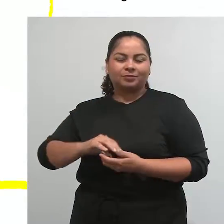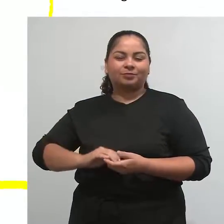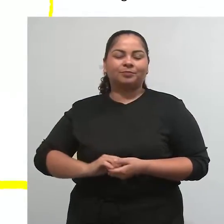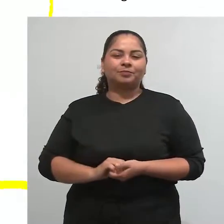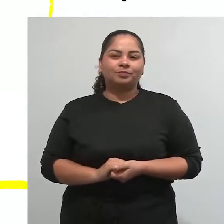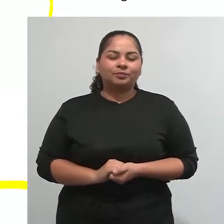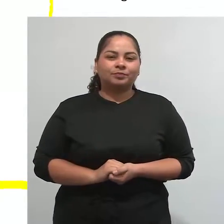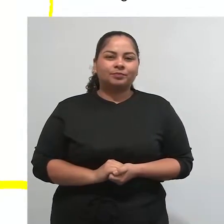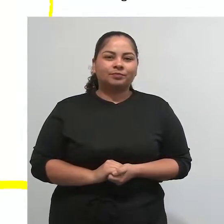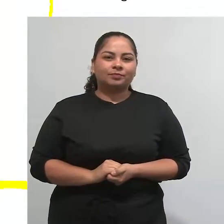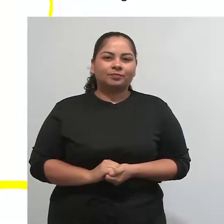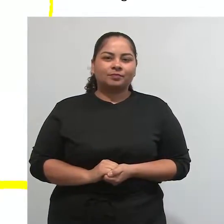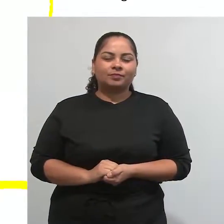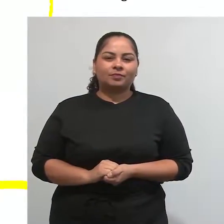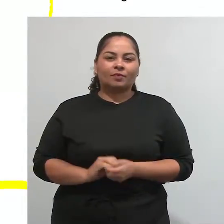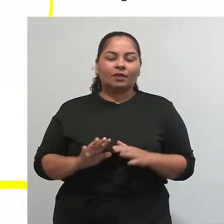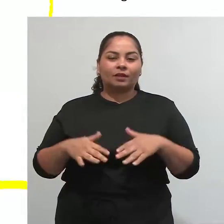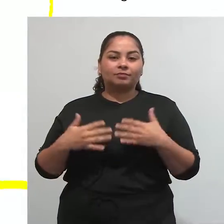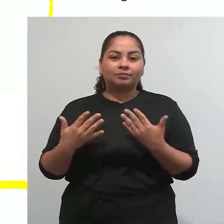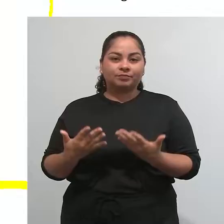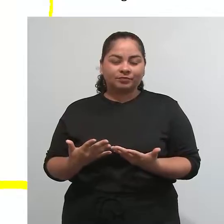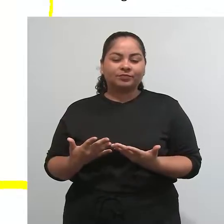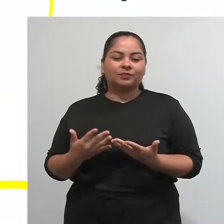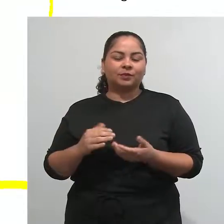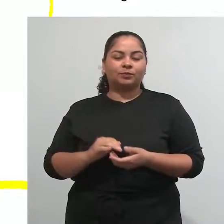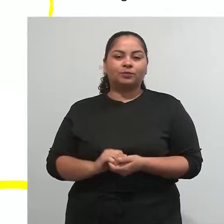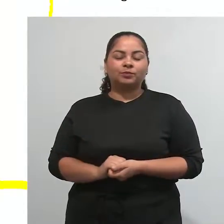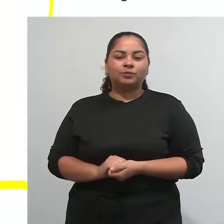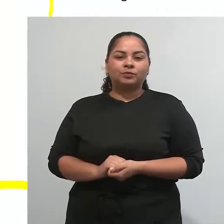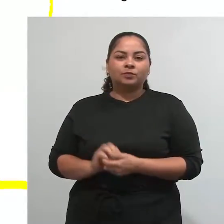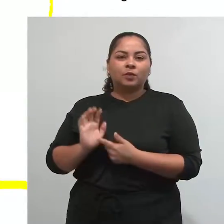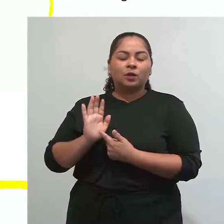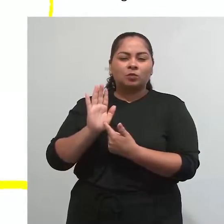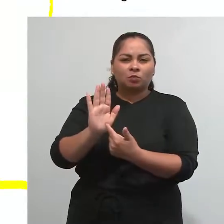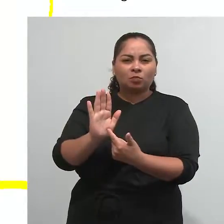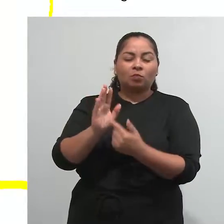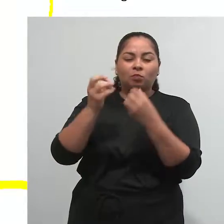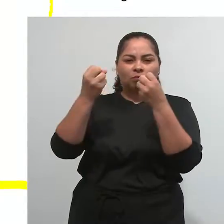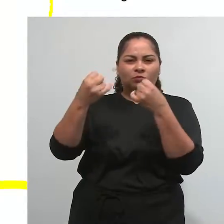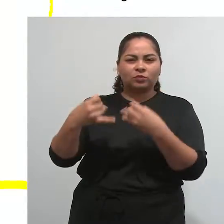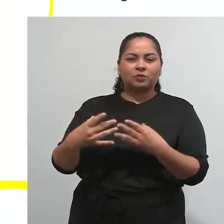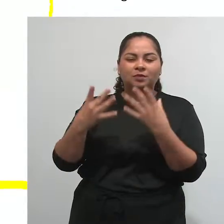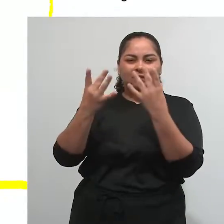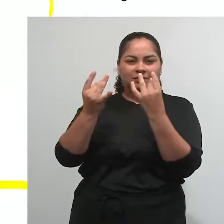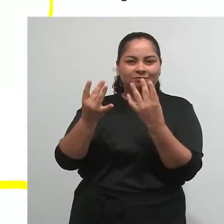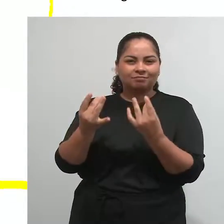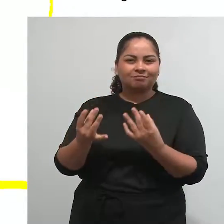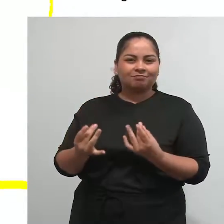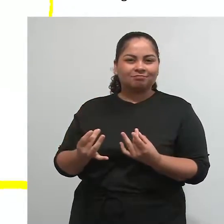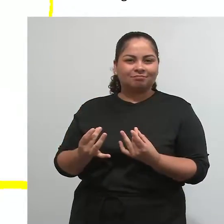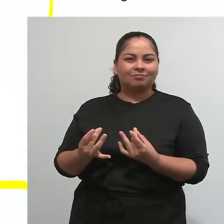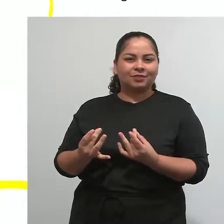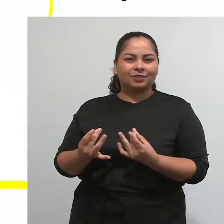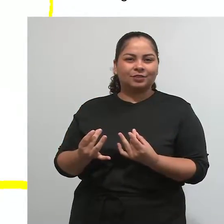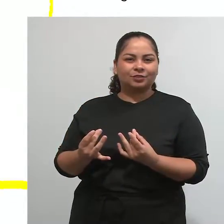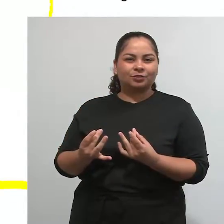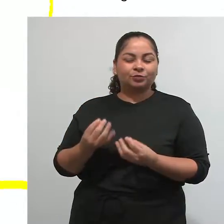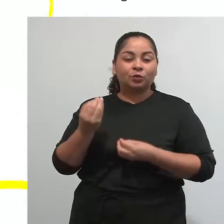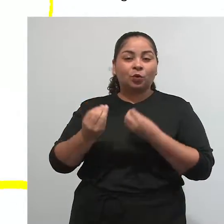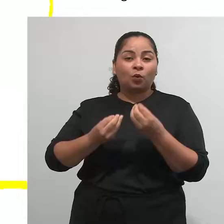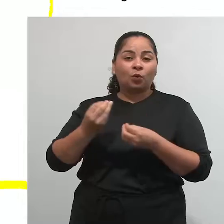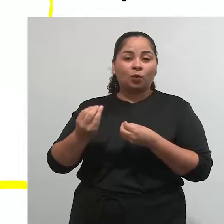por exemplo, na justificativa. Diante a preocupação com o desenvolvimento do conhecimento, justifica-se aí